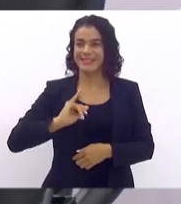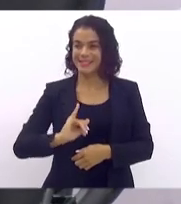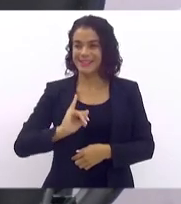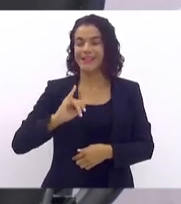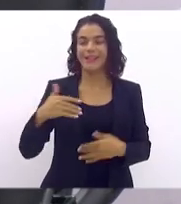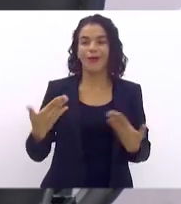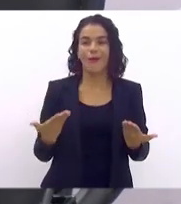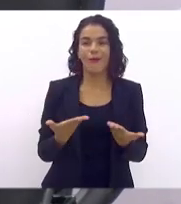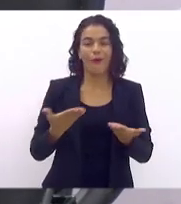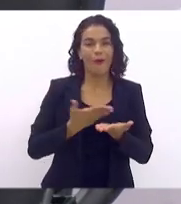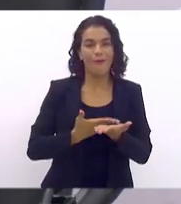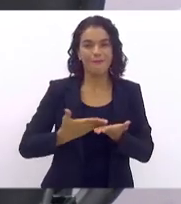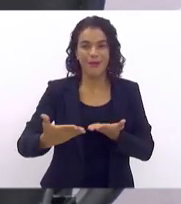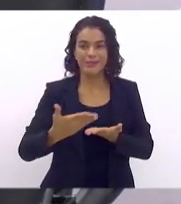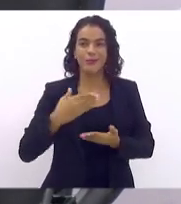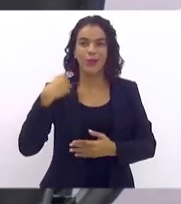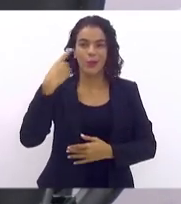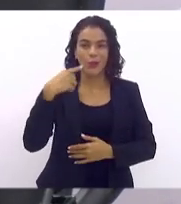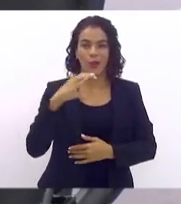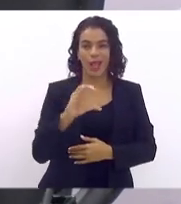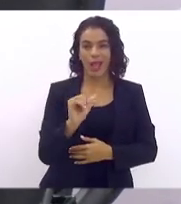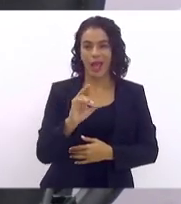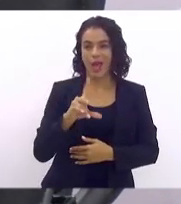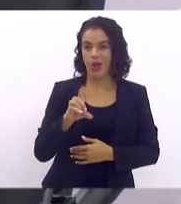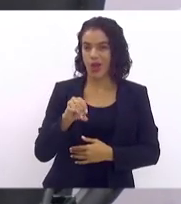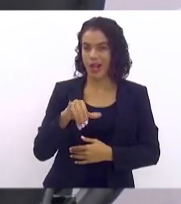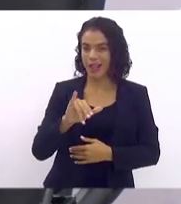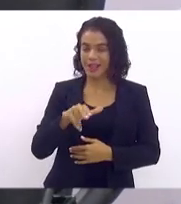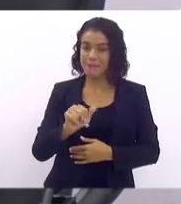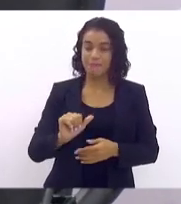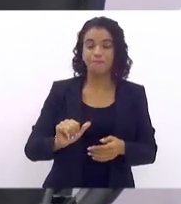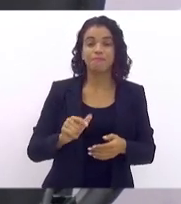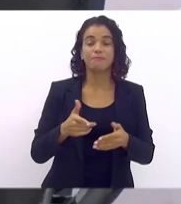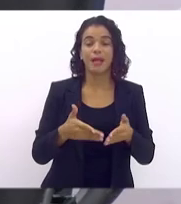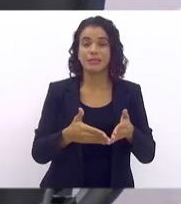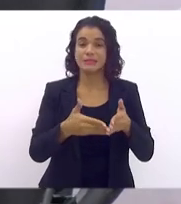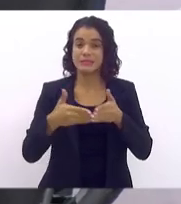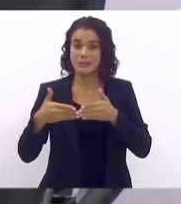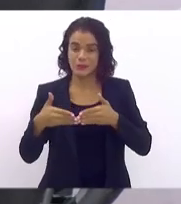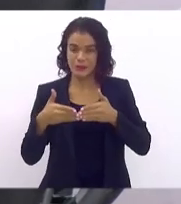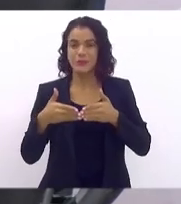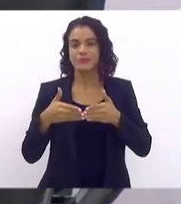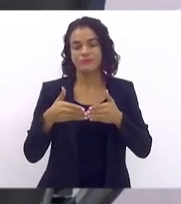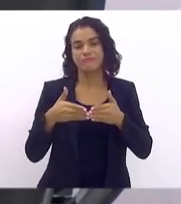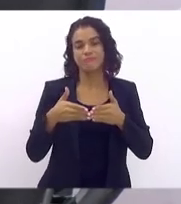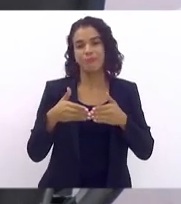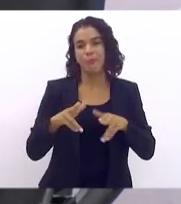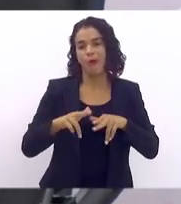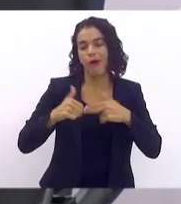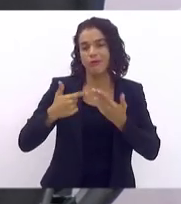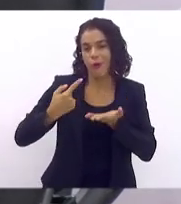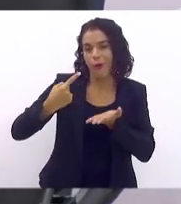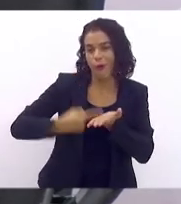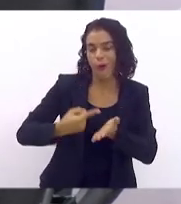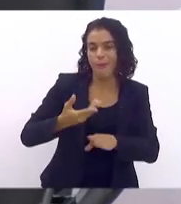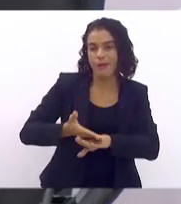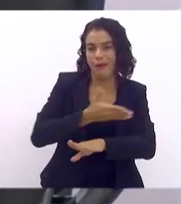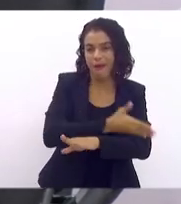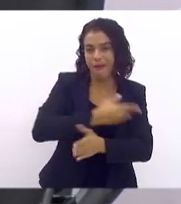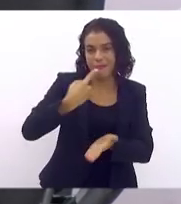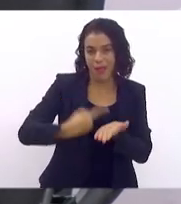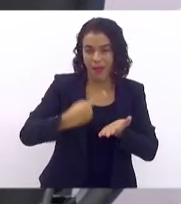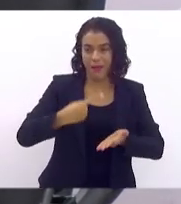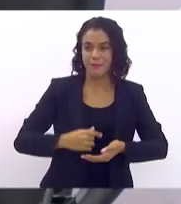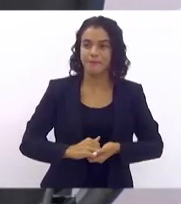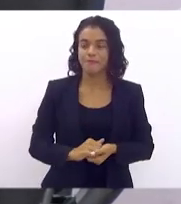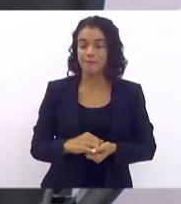com a doutora Carolina, que fez um pedido para, logo em seguida, poder se ausentar em razão de um compromisso já anteriormente